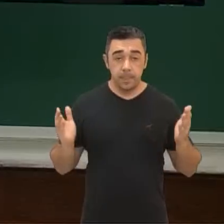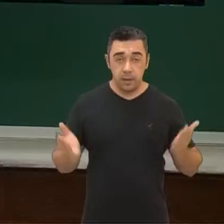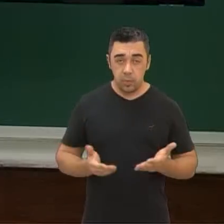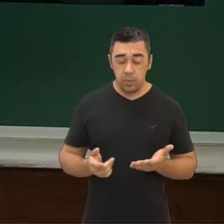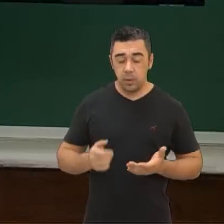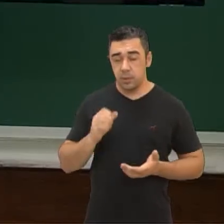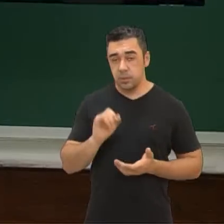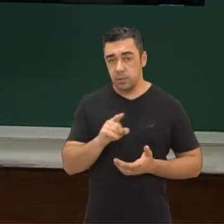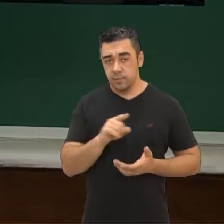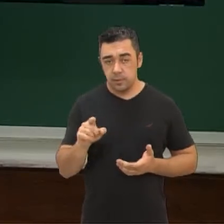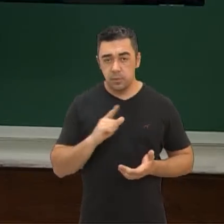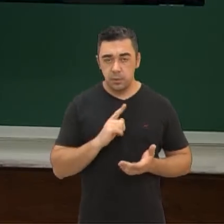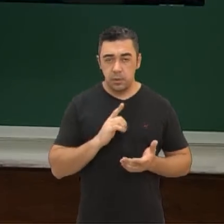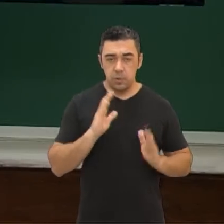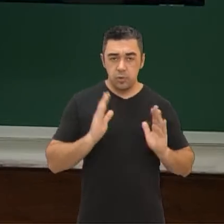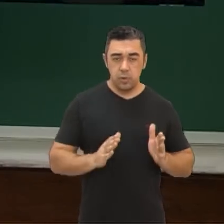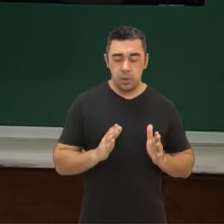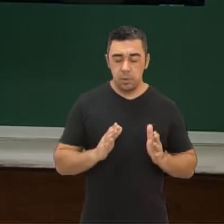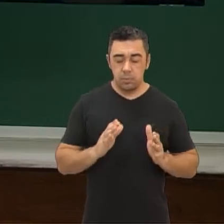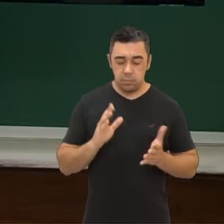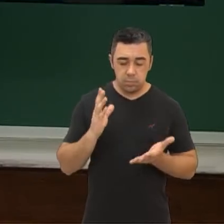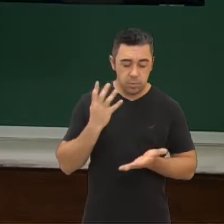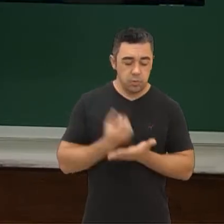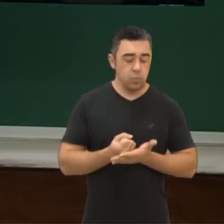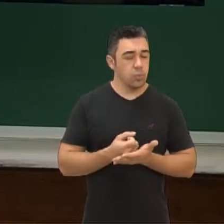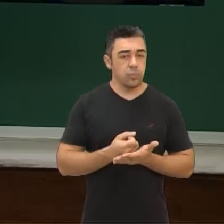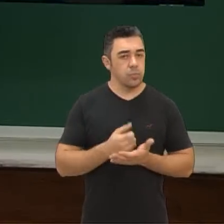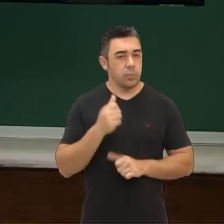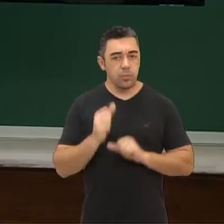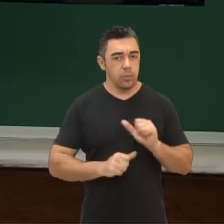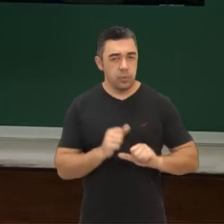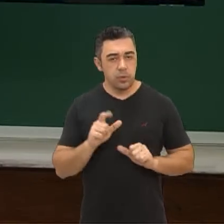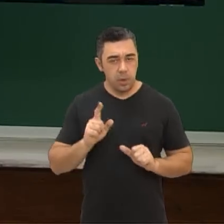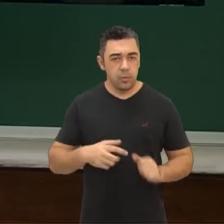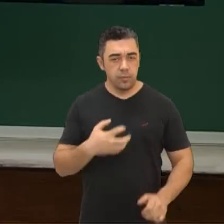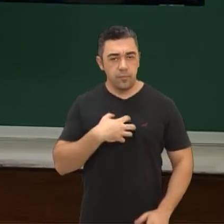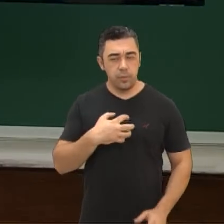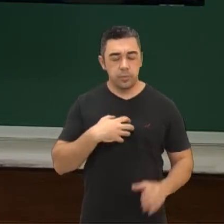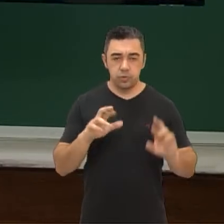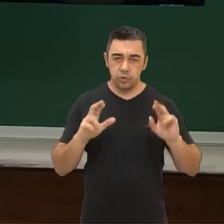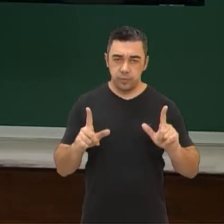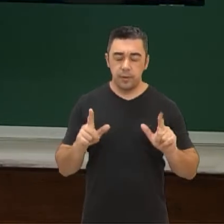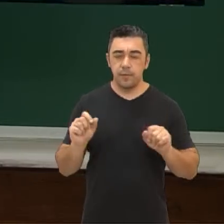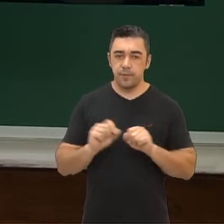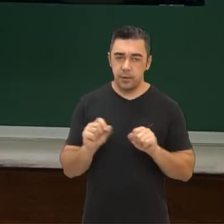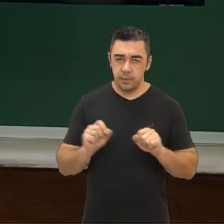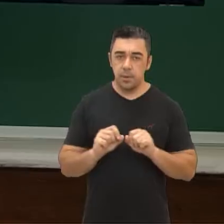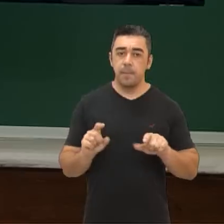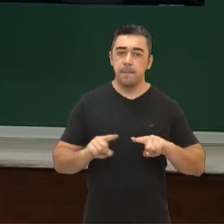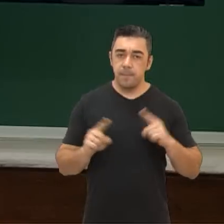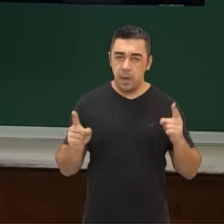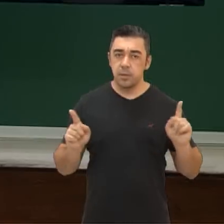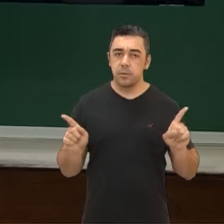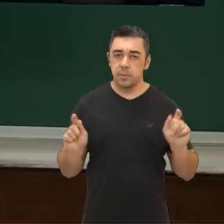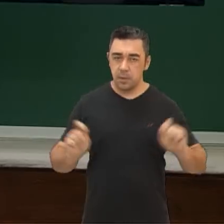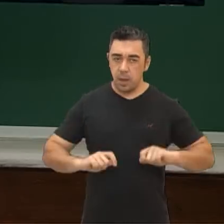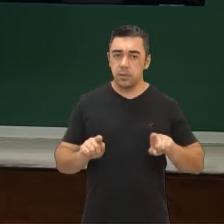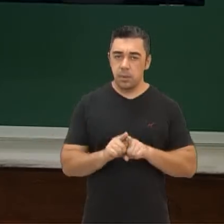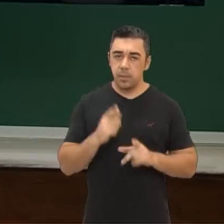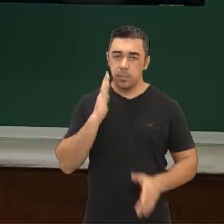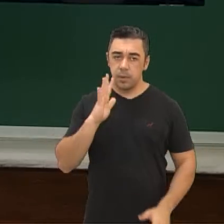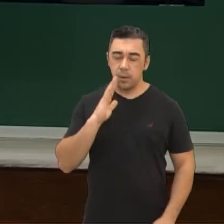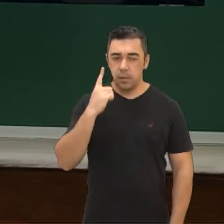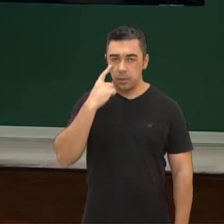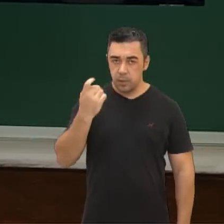é uma coisa bem legal, bem interessante, que faz com que também tenha a gravação desse áudio, né? Porque a embolada ela é